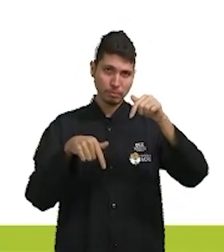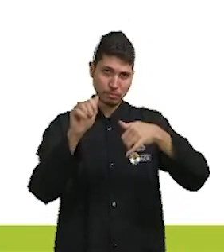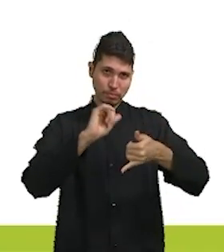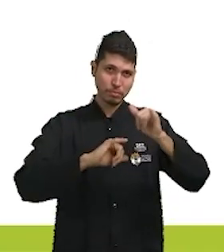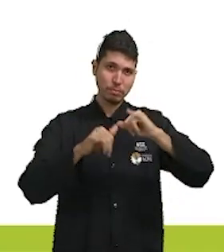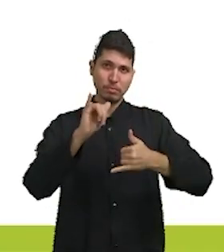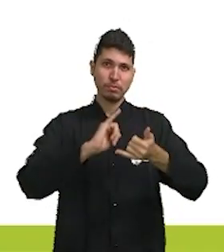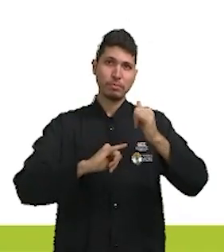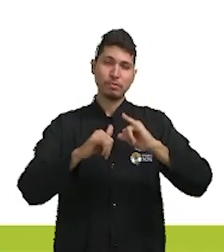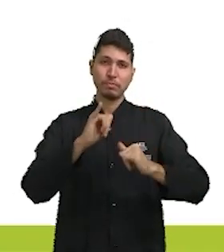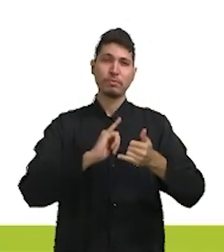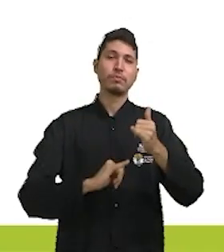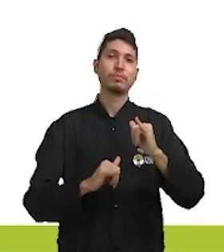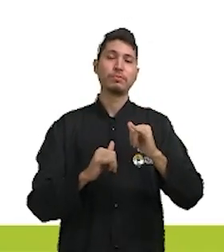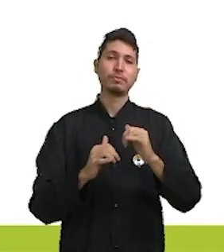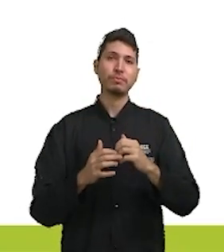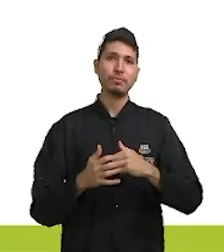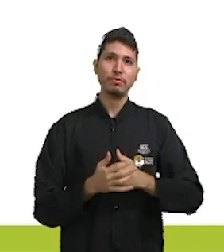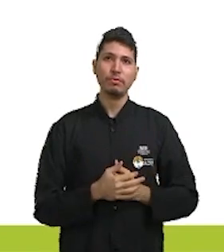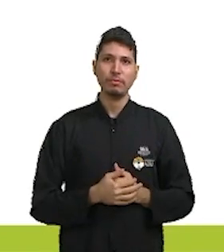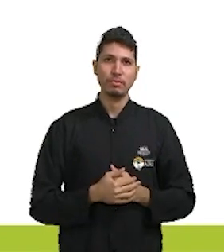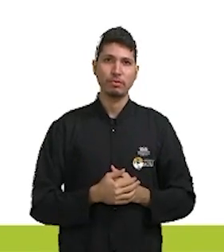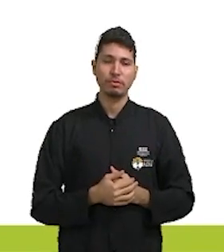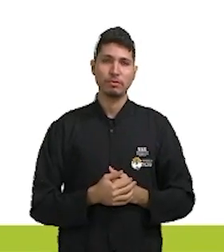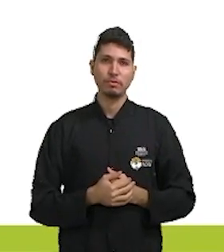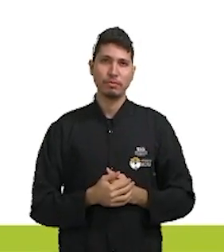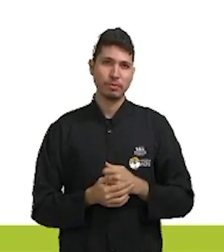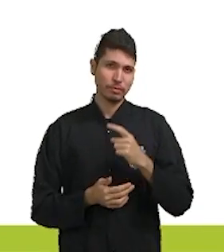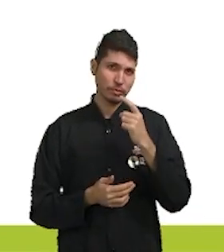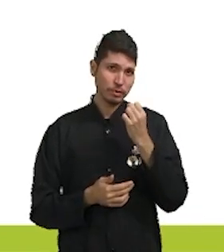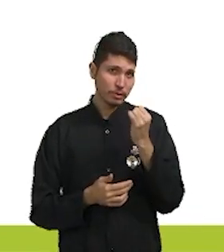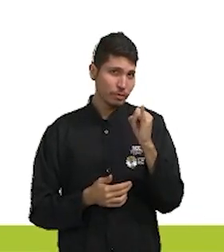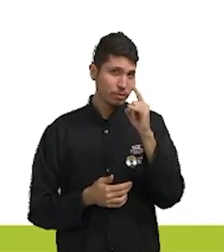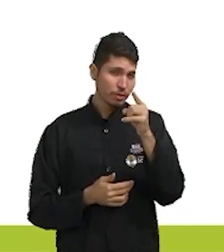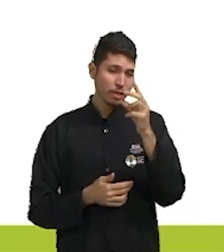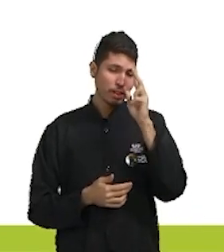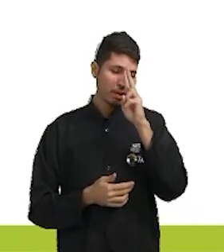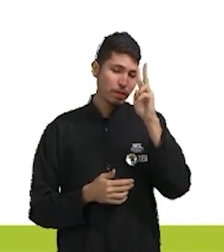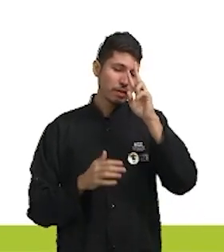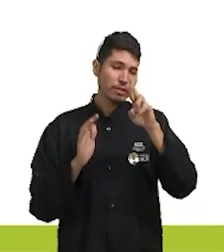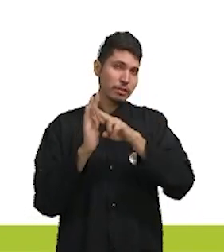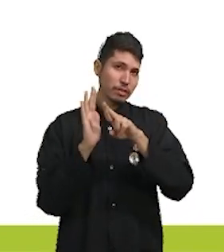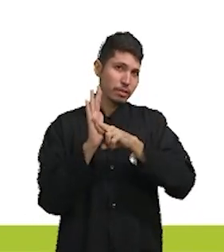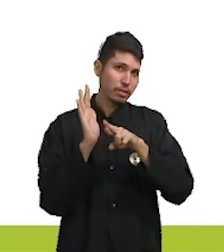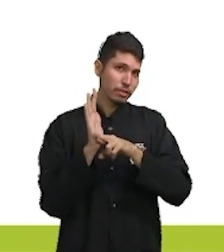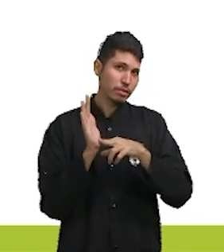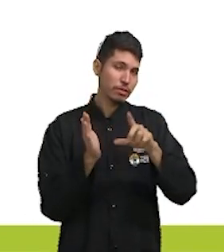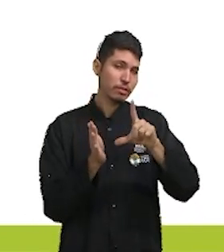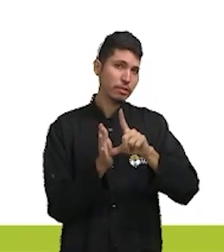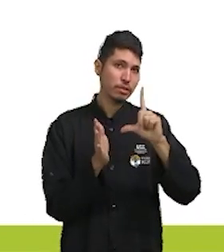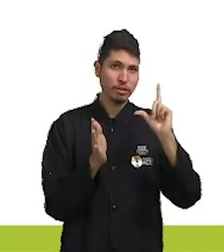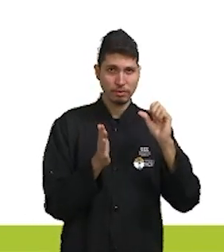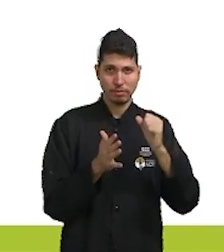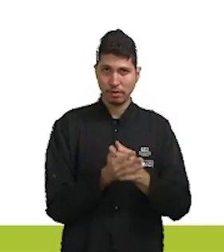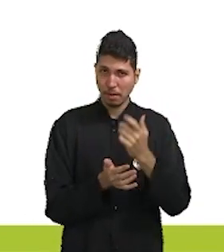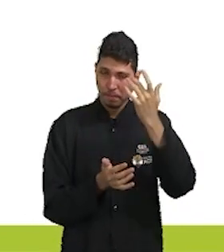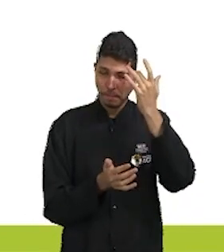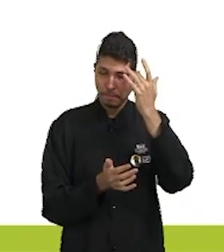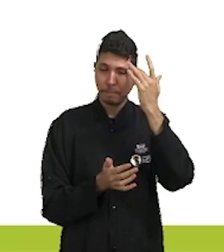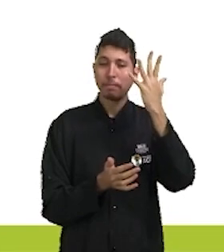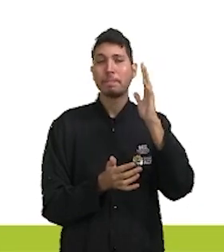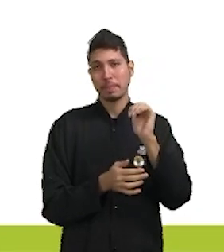aqui e lembra das regras trabalhadas anteriormente, fica bem mais fácil de observar quem